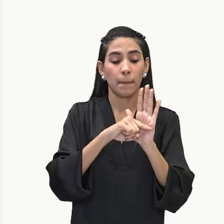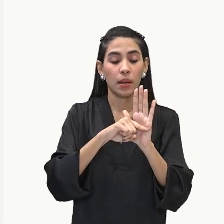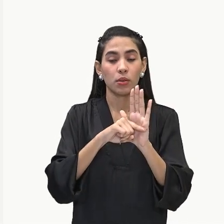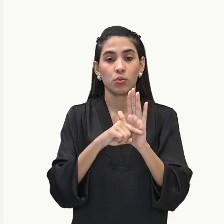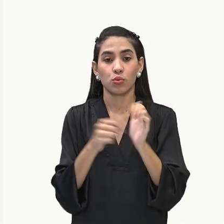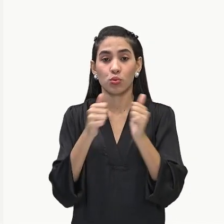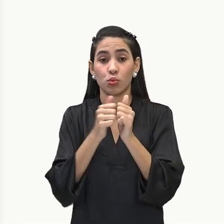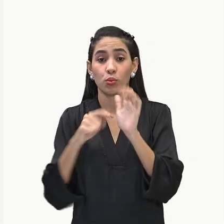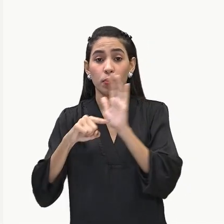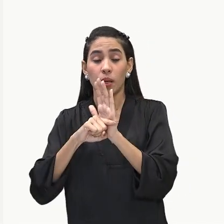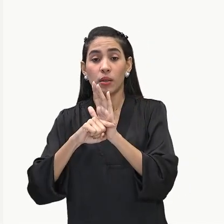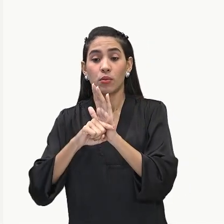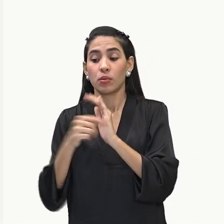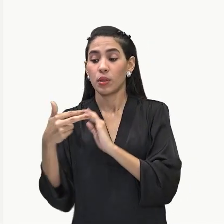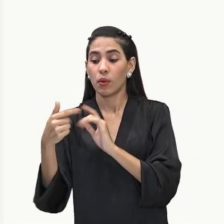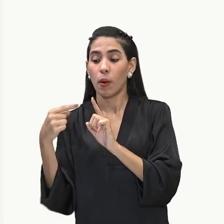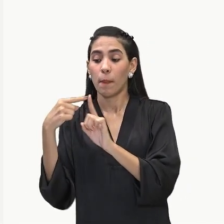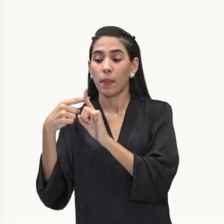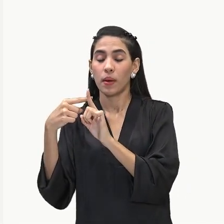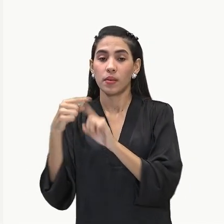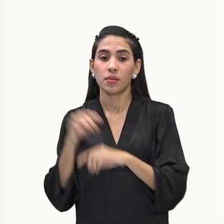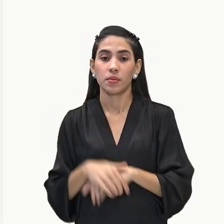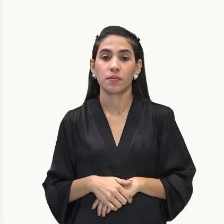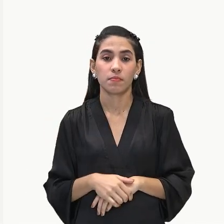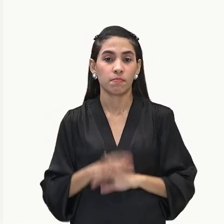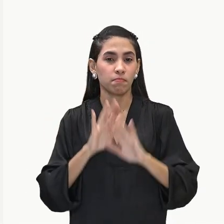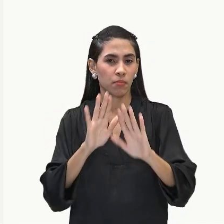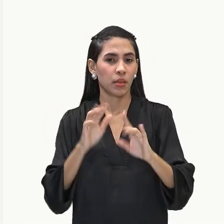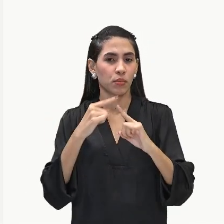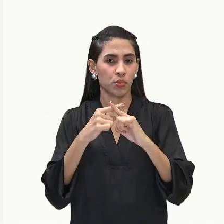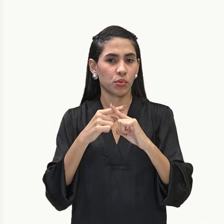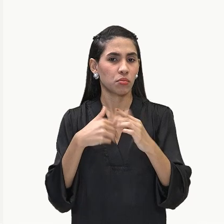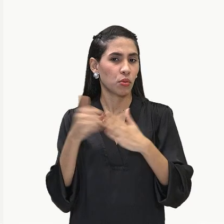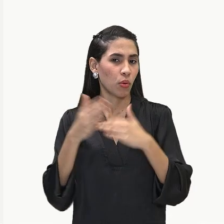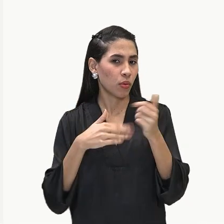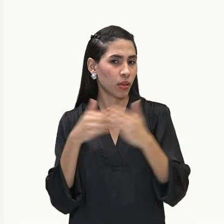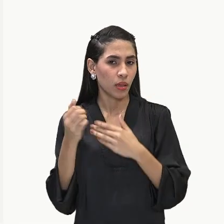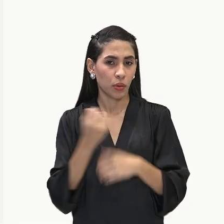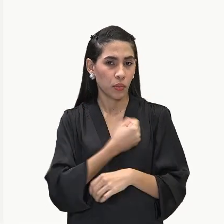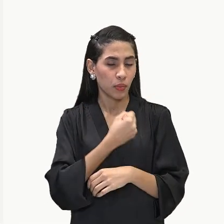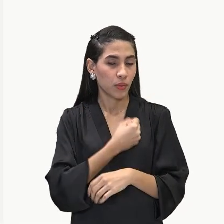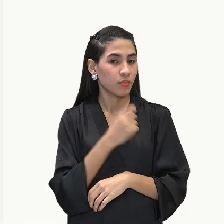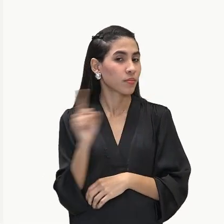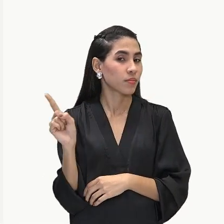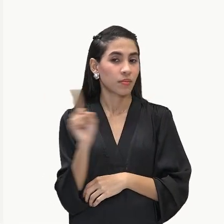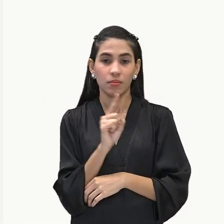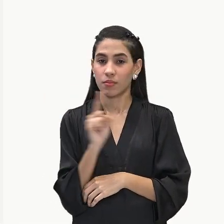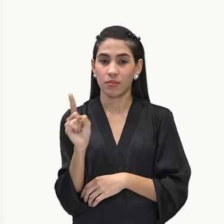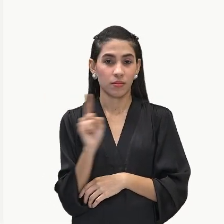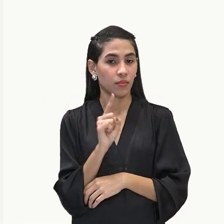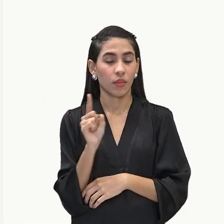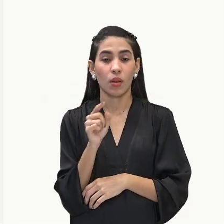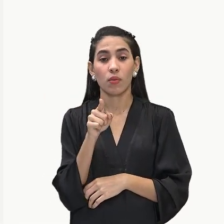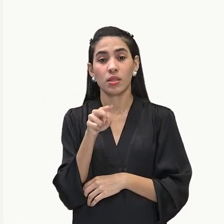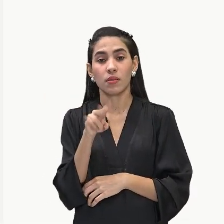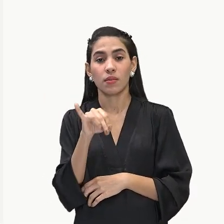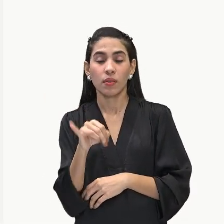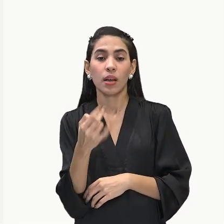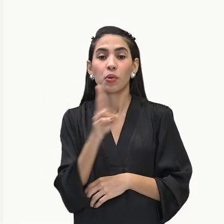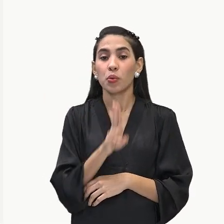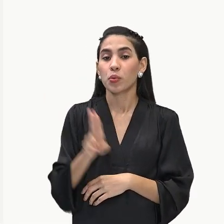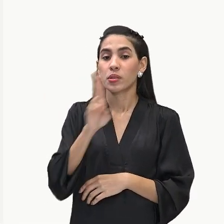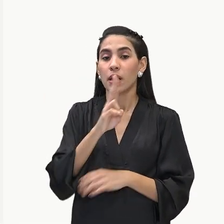menos, mais. Mas a multiplicação vai ser por qualquer número? Não. Você vai multiplicar ali pelo menos